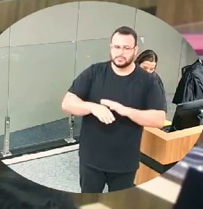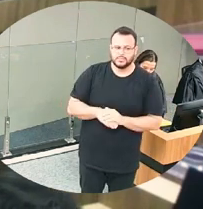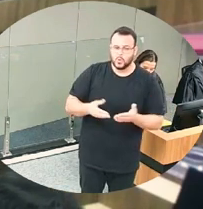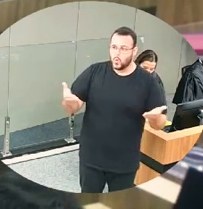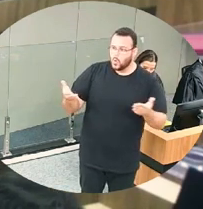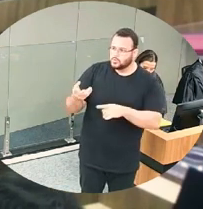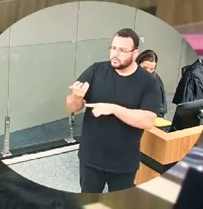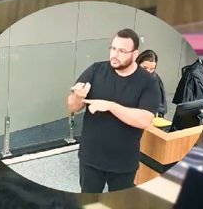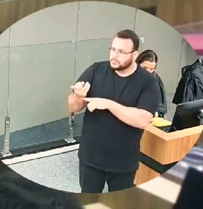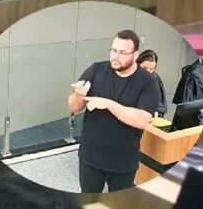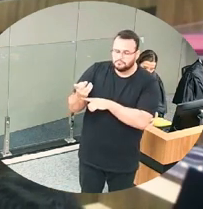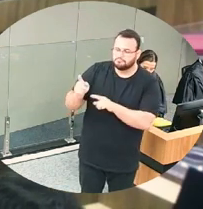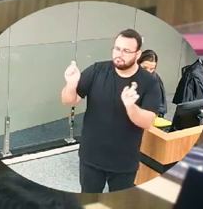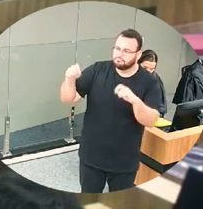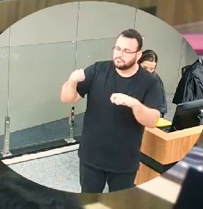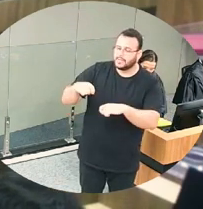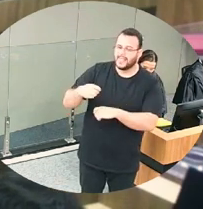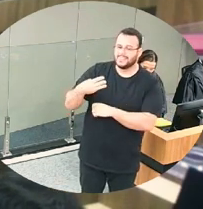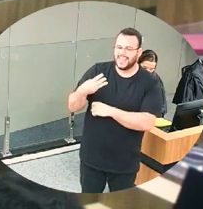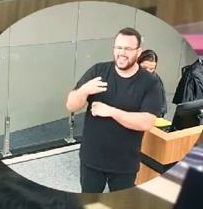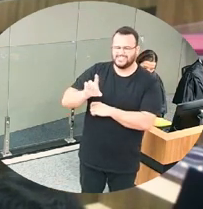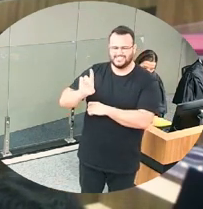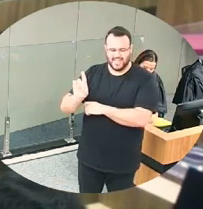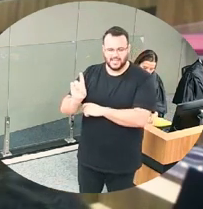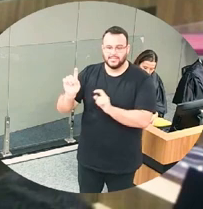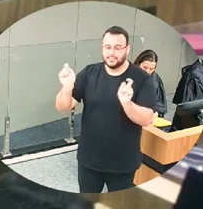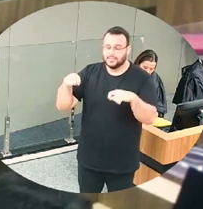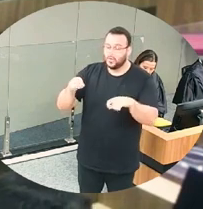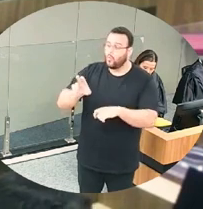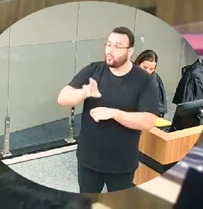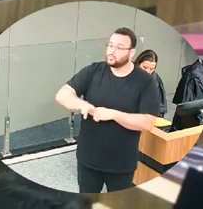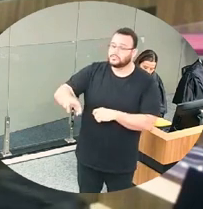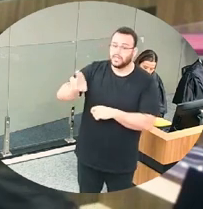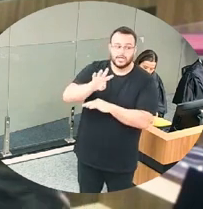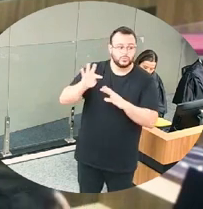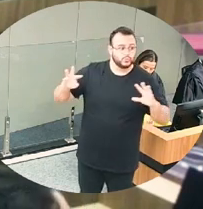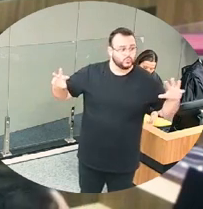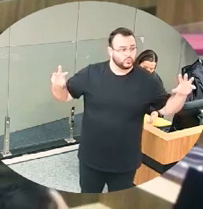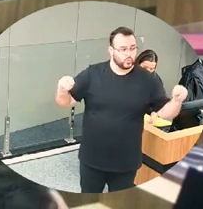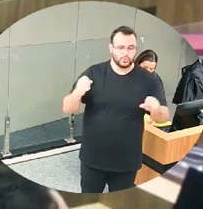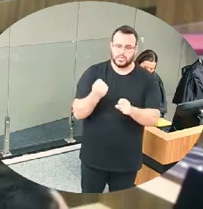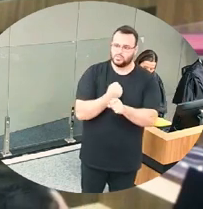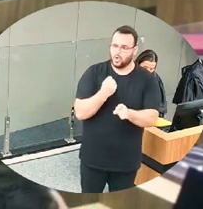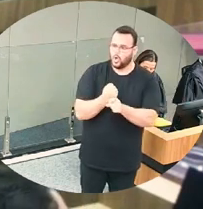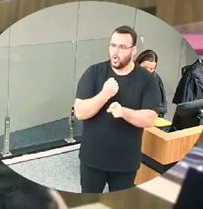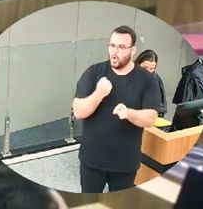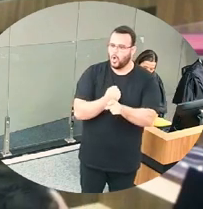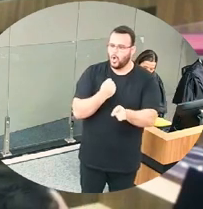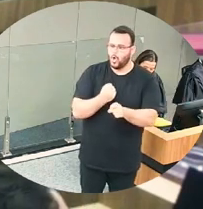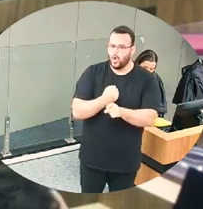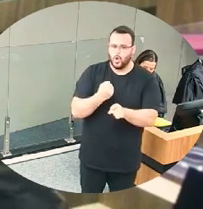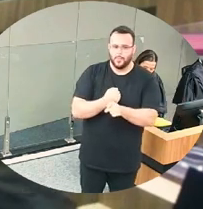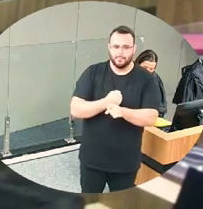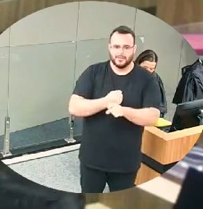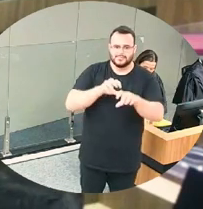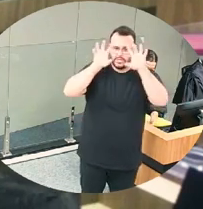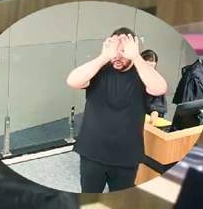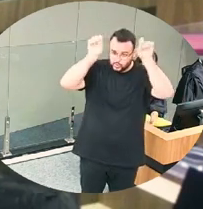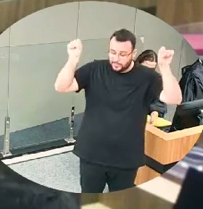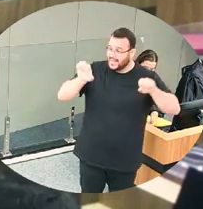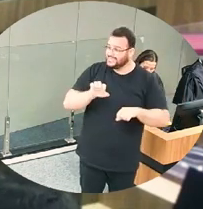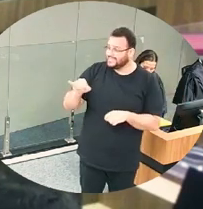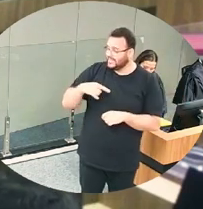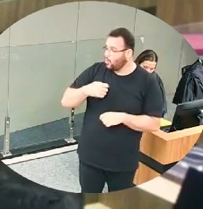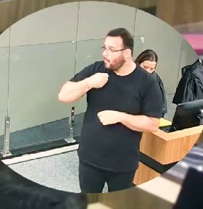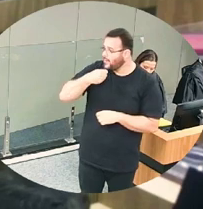permite um escaneamento 3D que vai ser utilizado em todas as obras do tribunal de modo que se esse